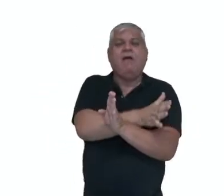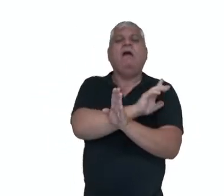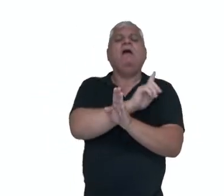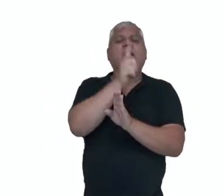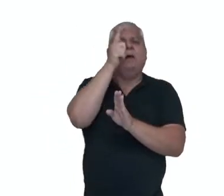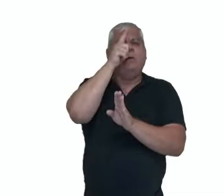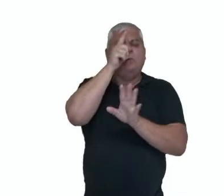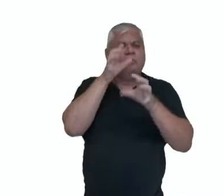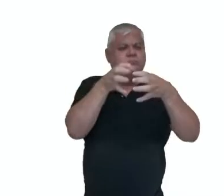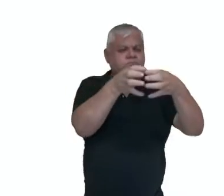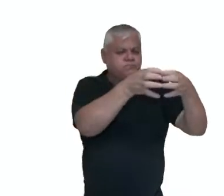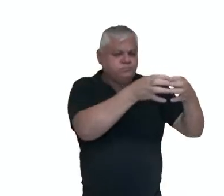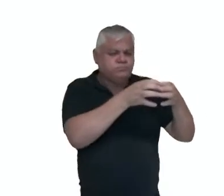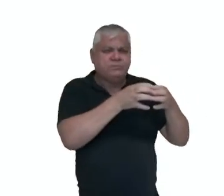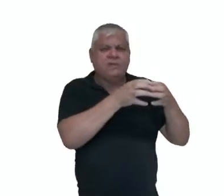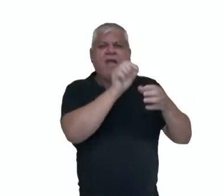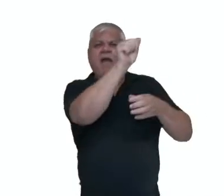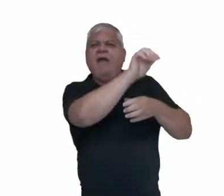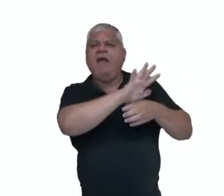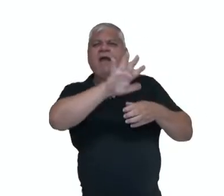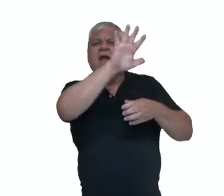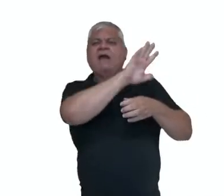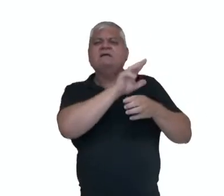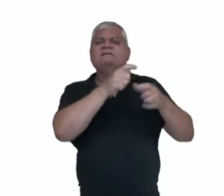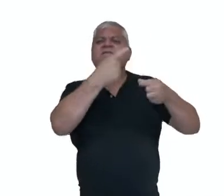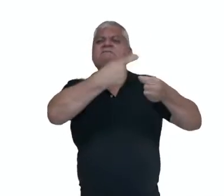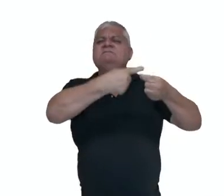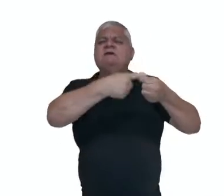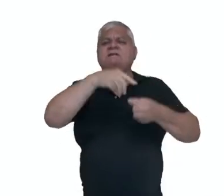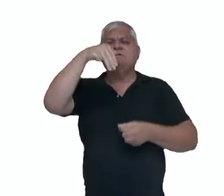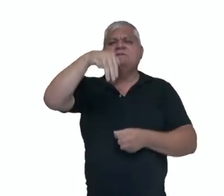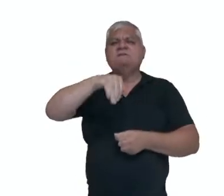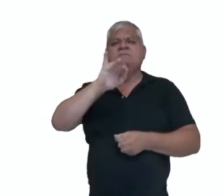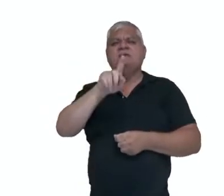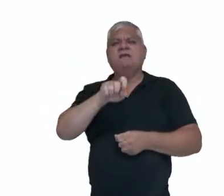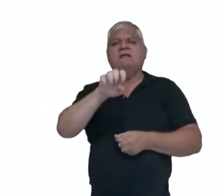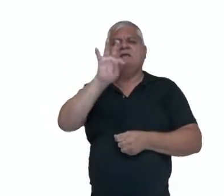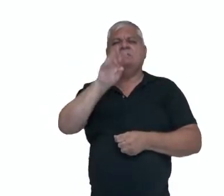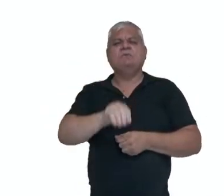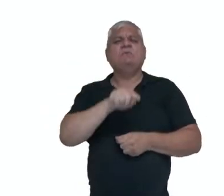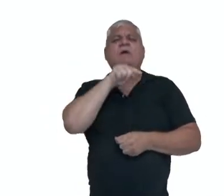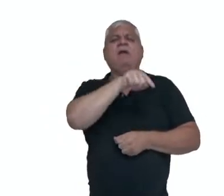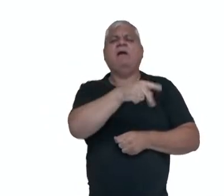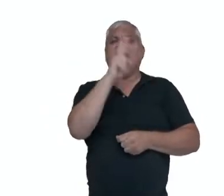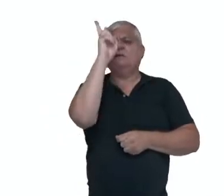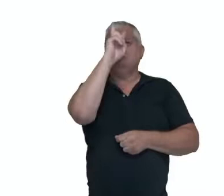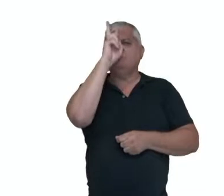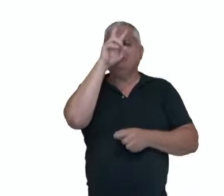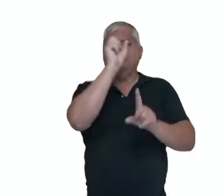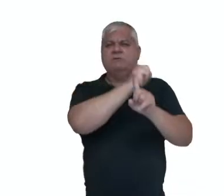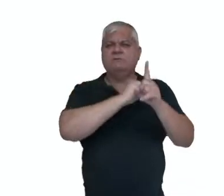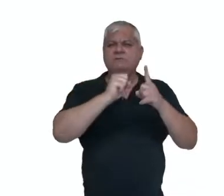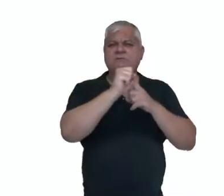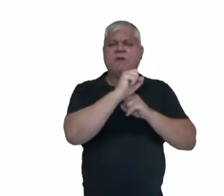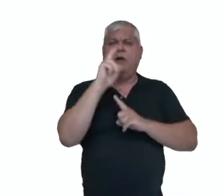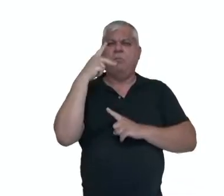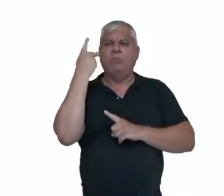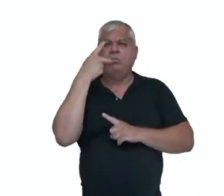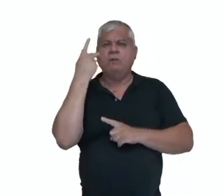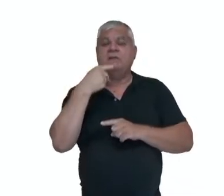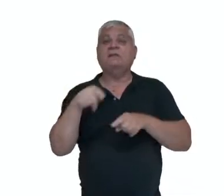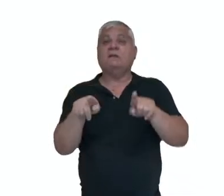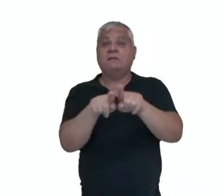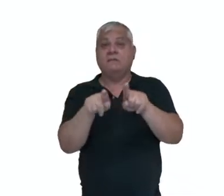Ásia Menor, provavelmente na cidade de Mileto, a partir de certas condições históricas, sociais e políticas. Tem